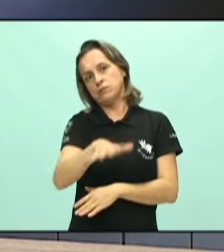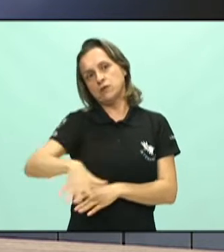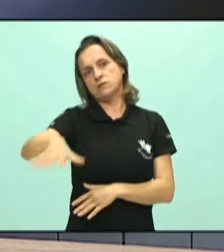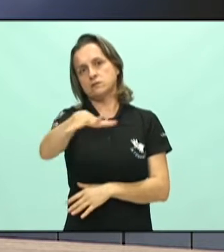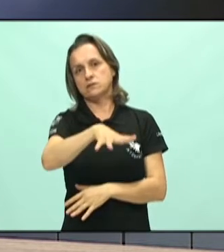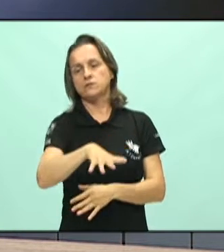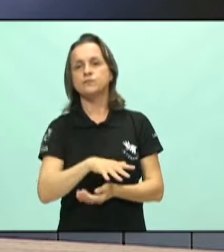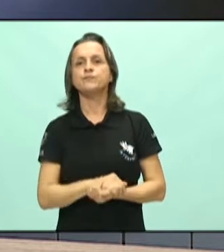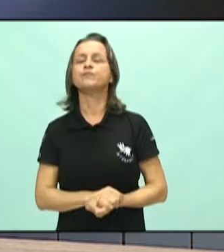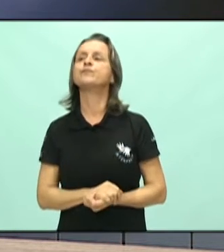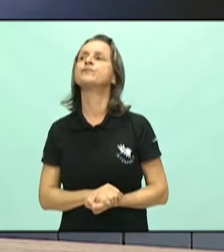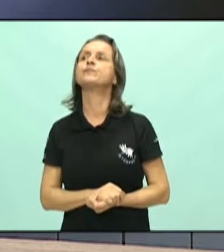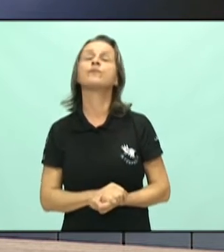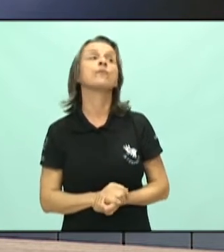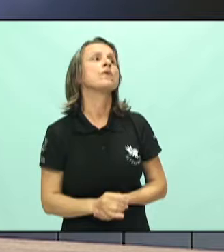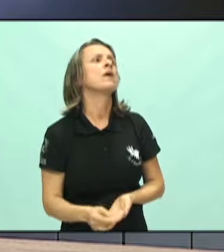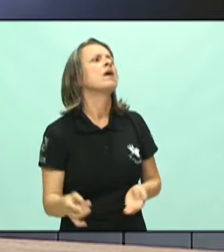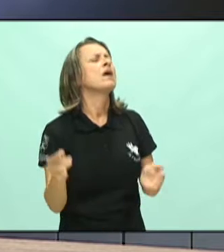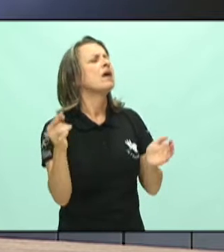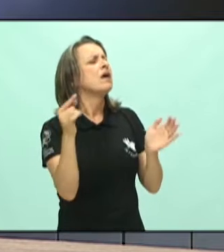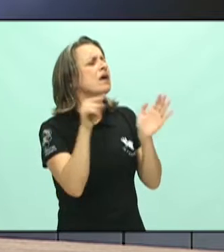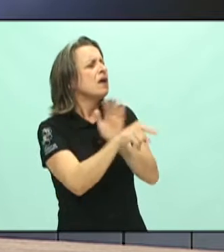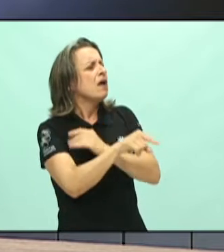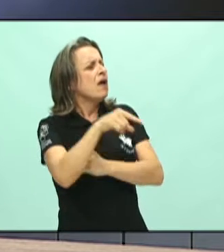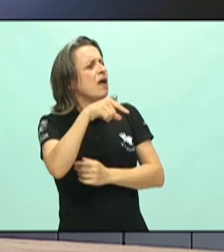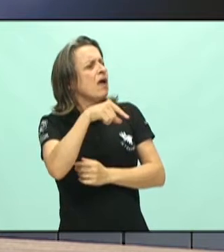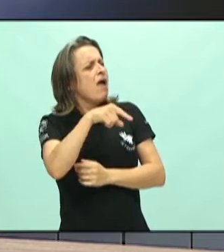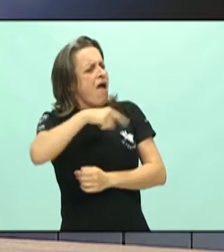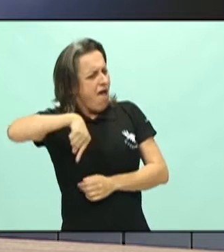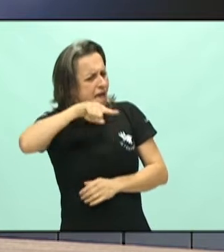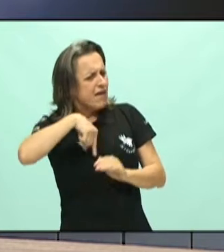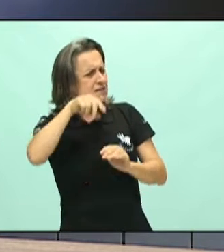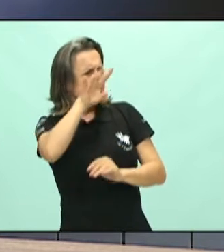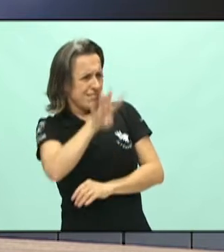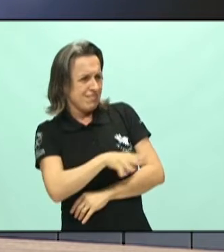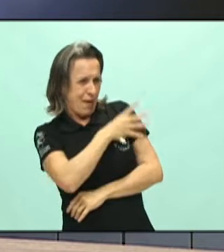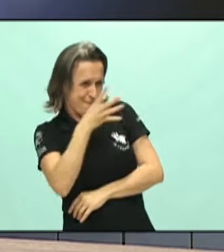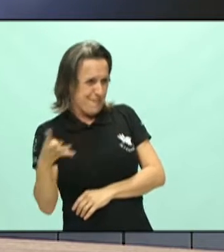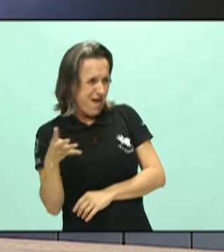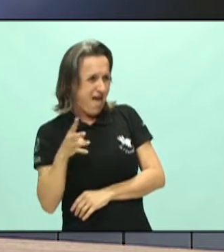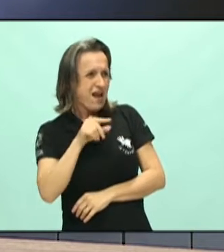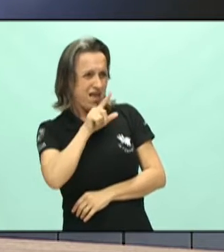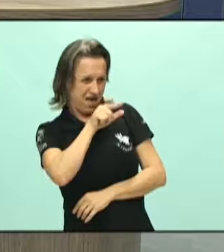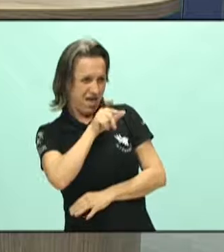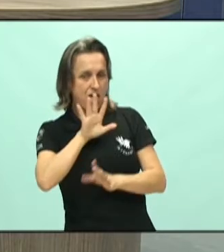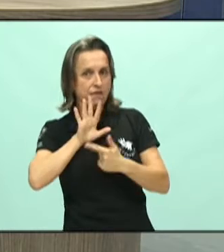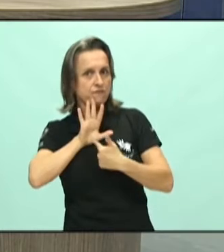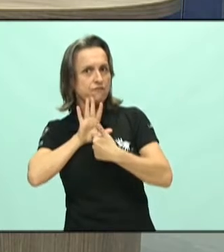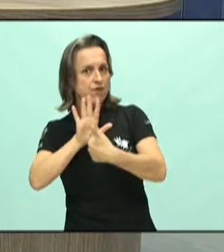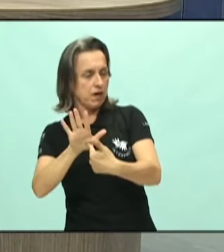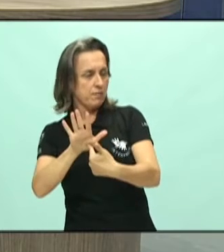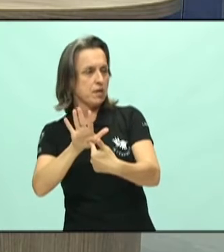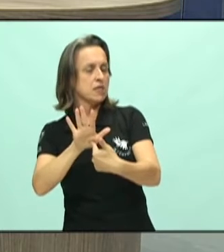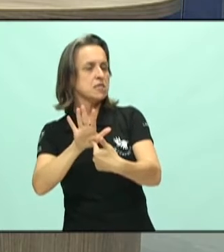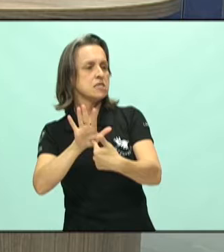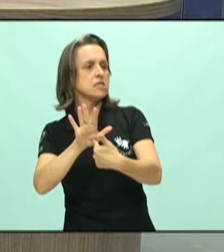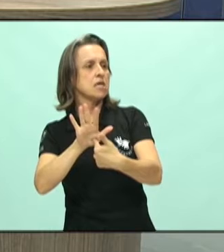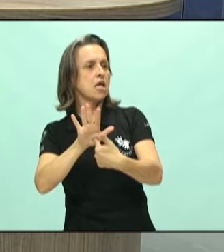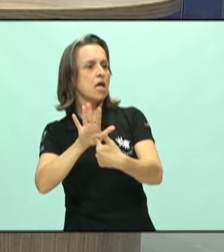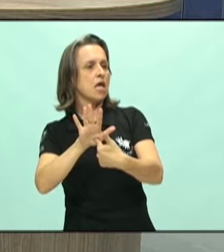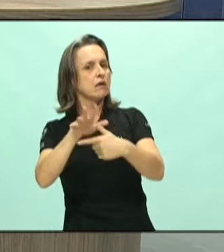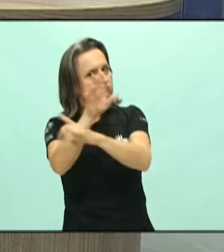tabelas, elas serão as que aqui aparecerá, na verdade,